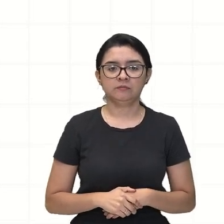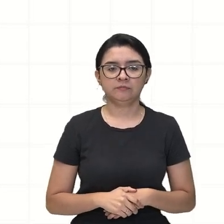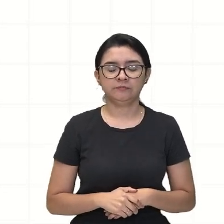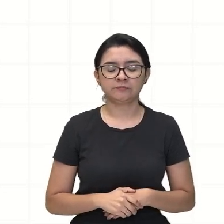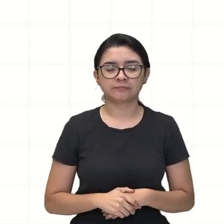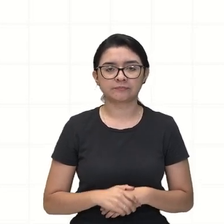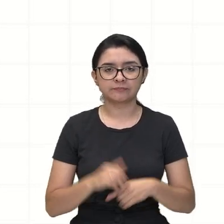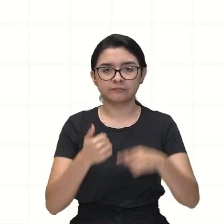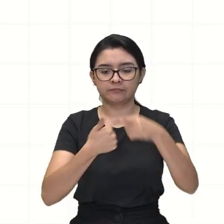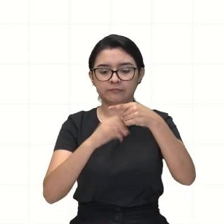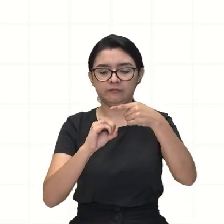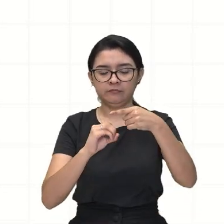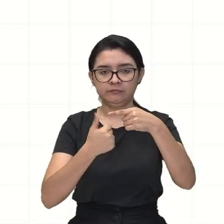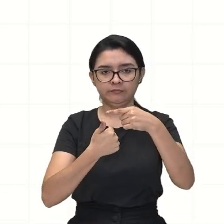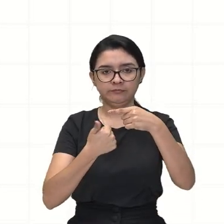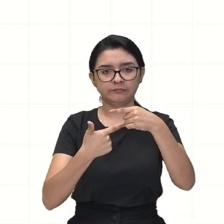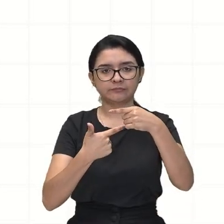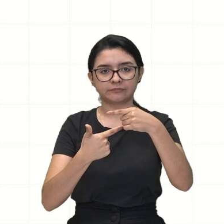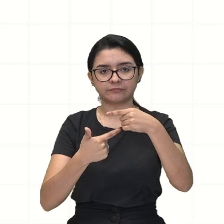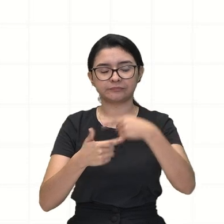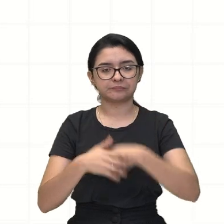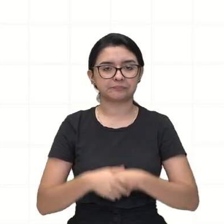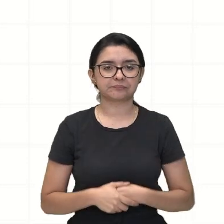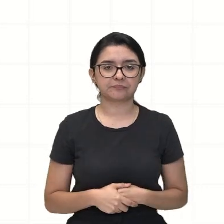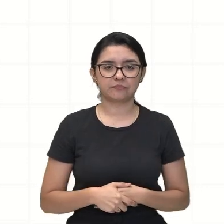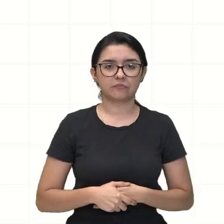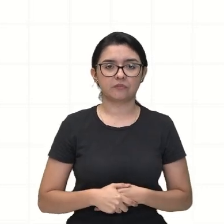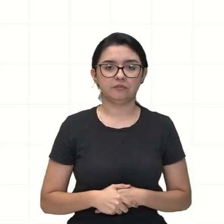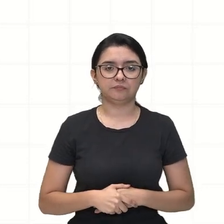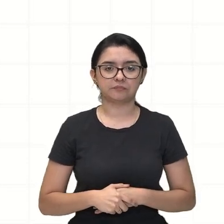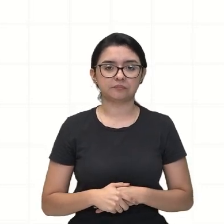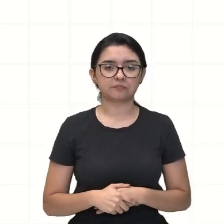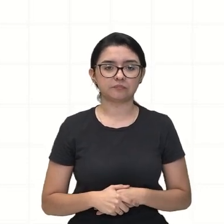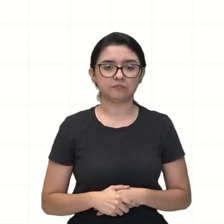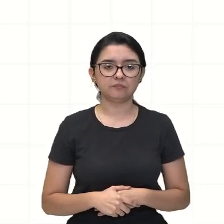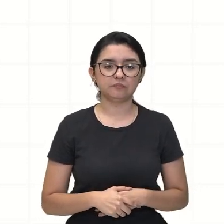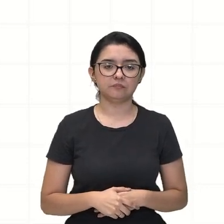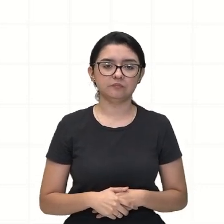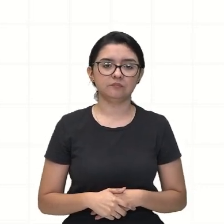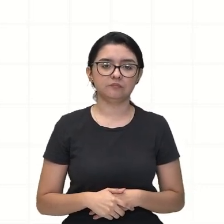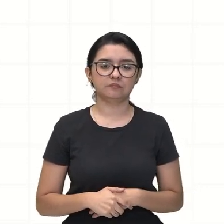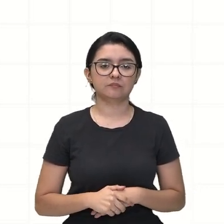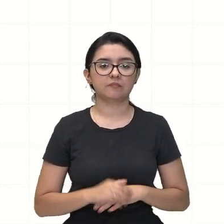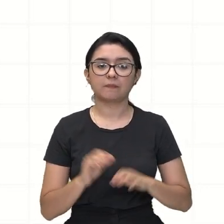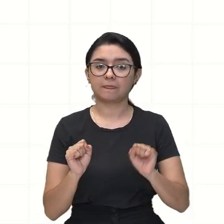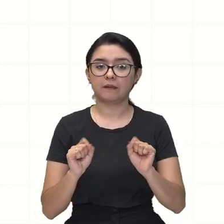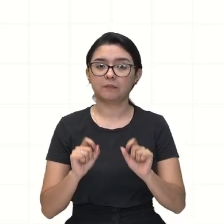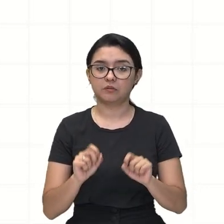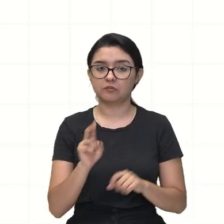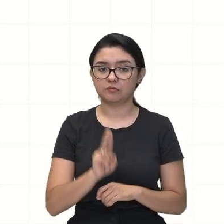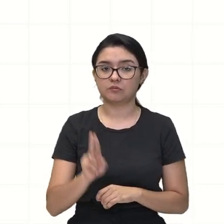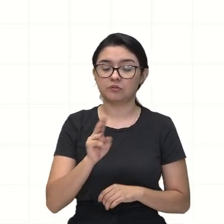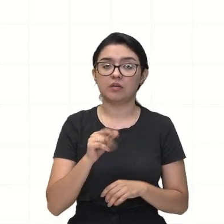e esse cidadão aqui, né? Reduzindo aqui, podemos utilizar a